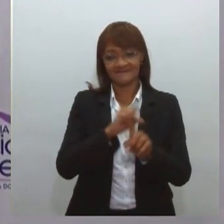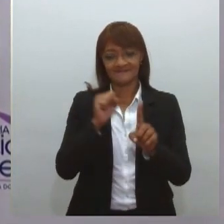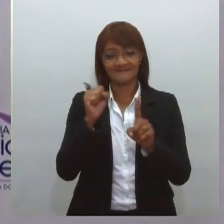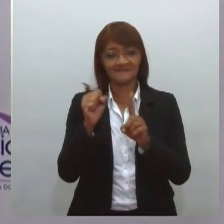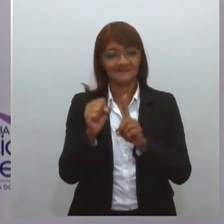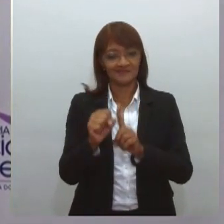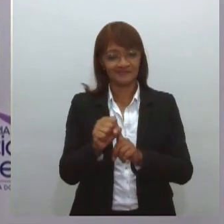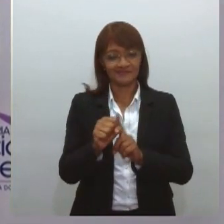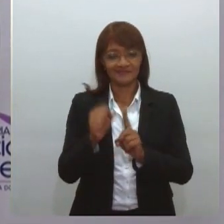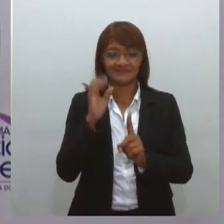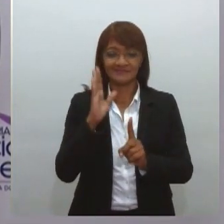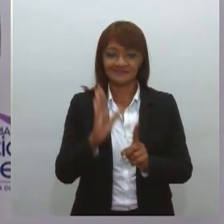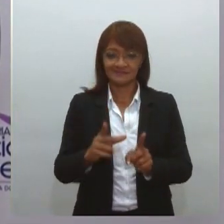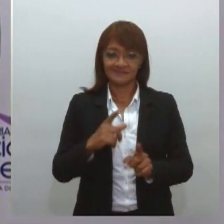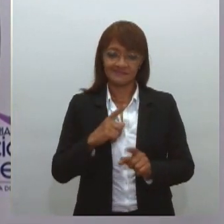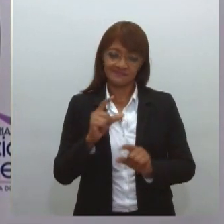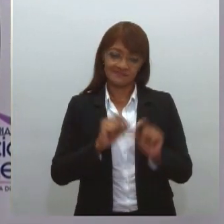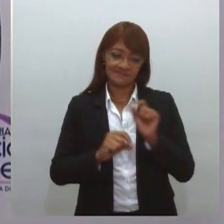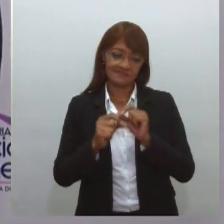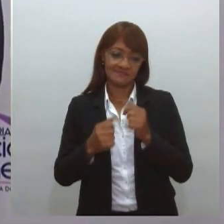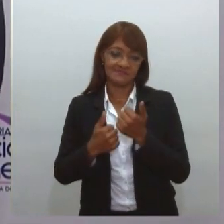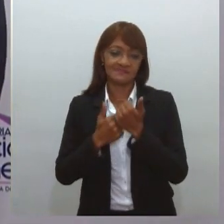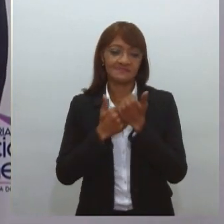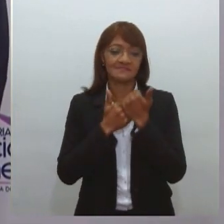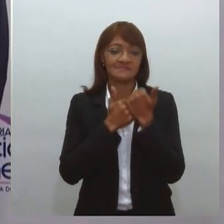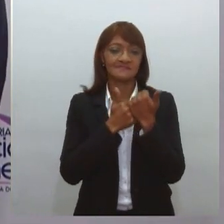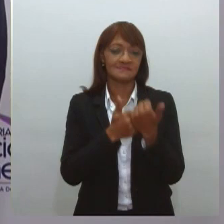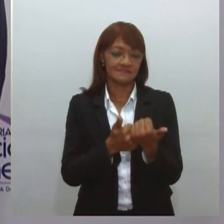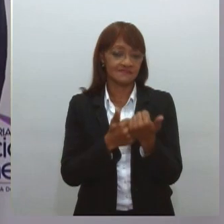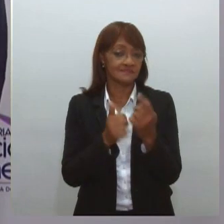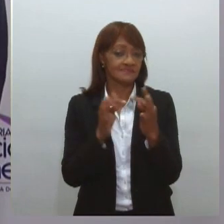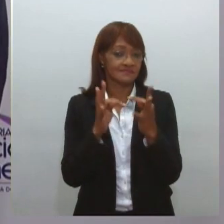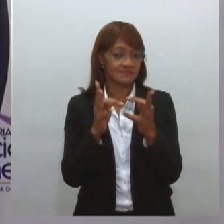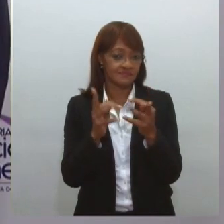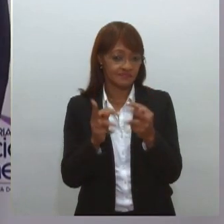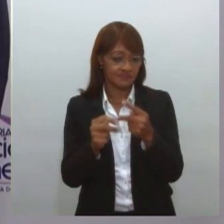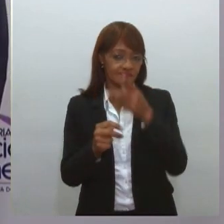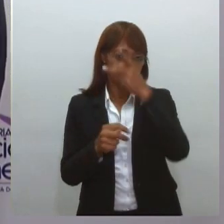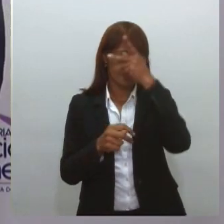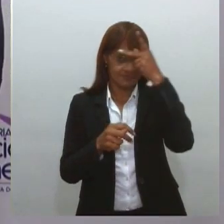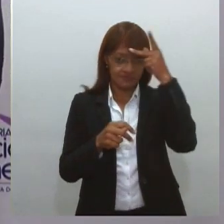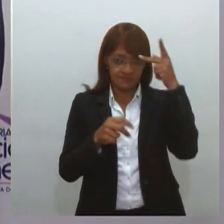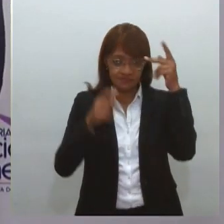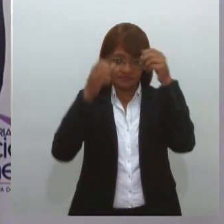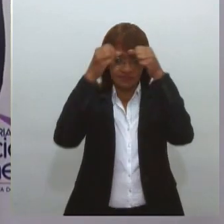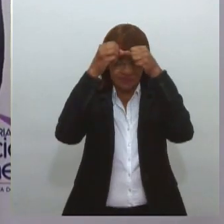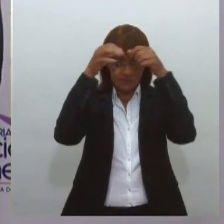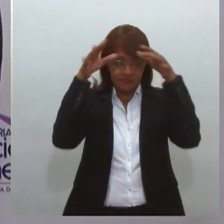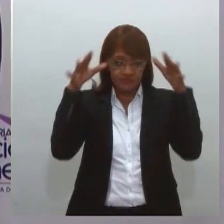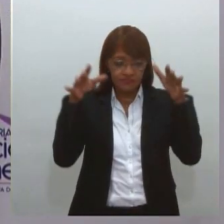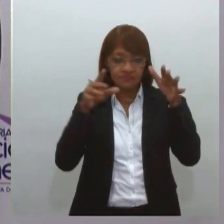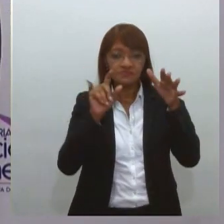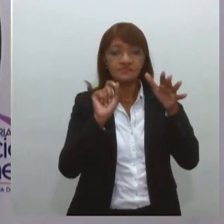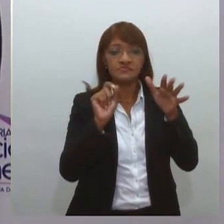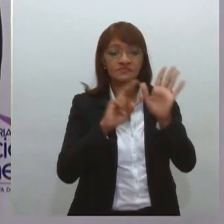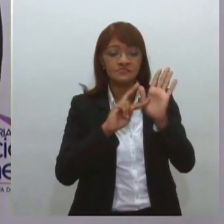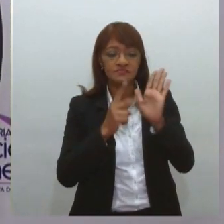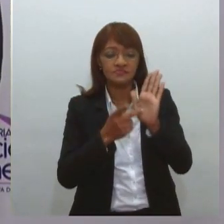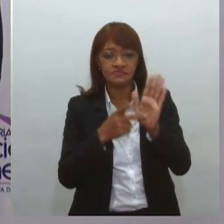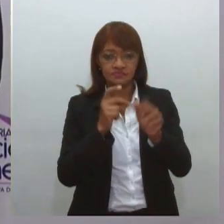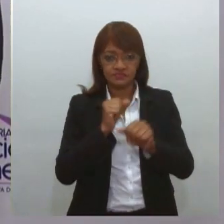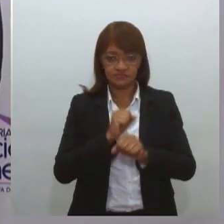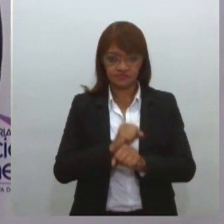relação ao apoio aos autistas, a conhecer o que é o autismo, quais são